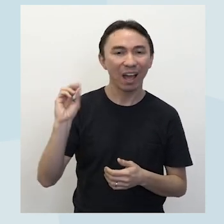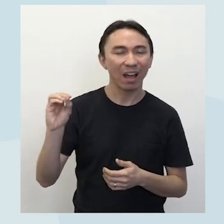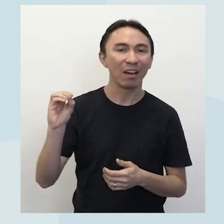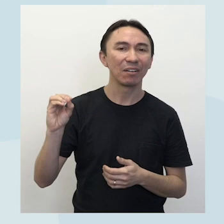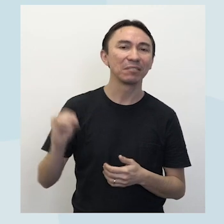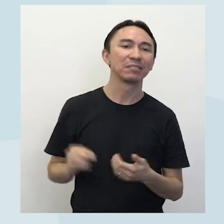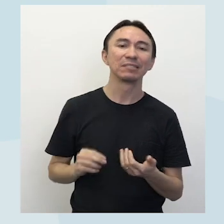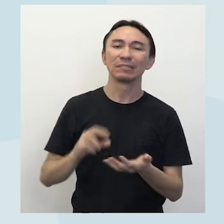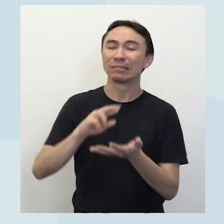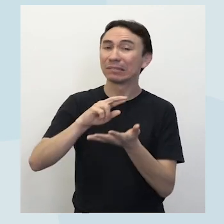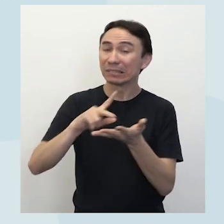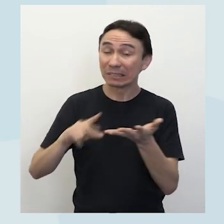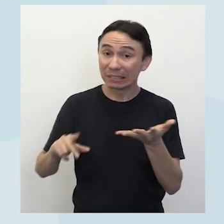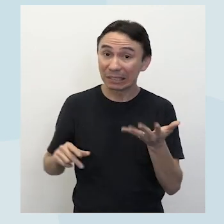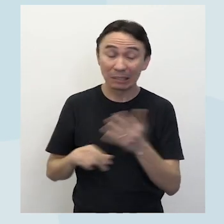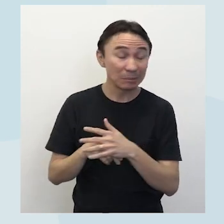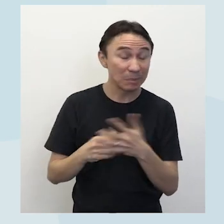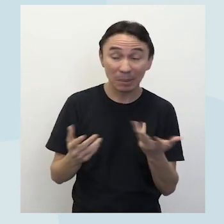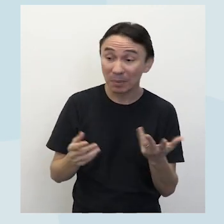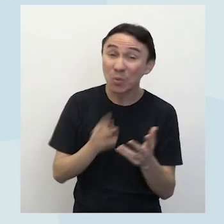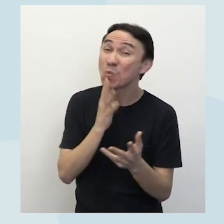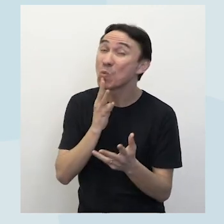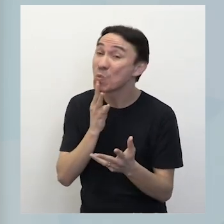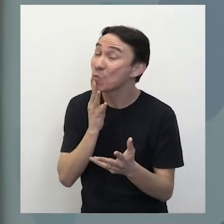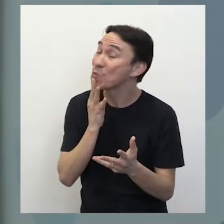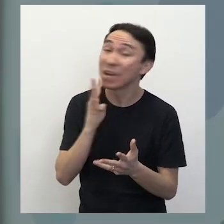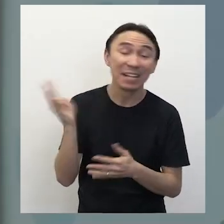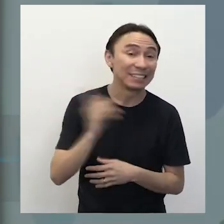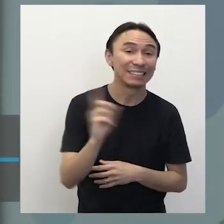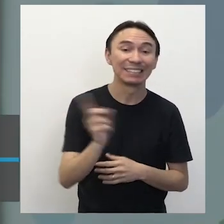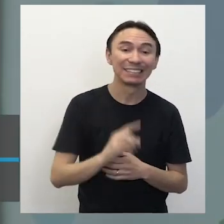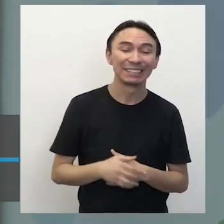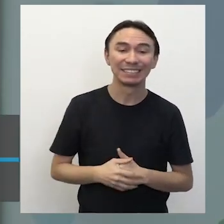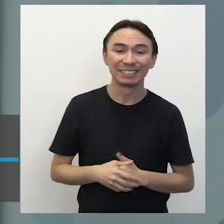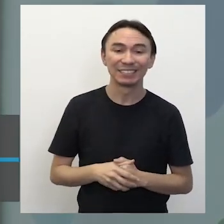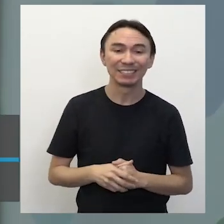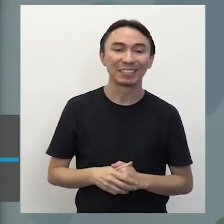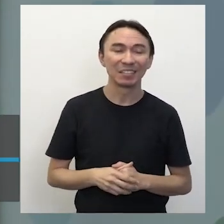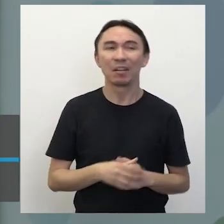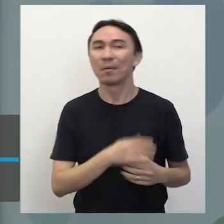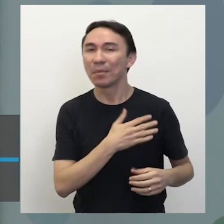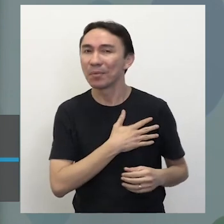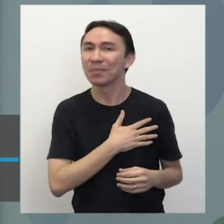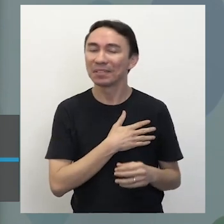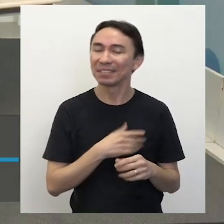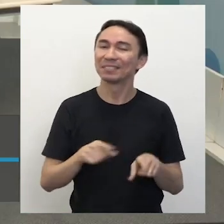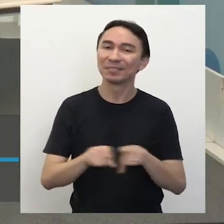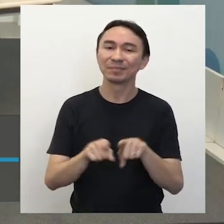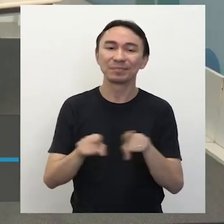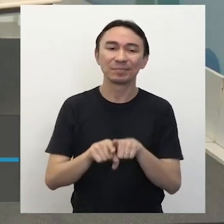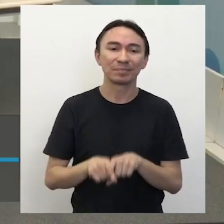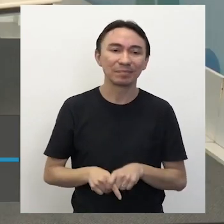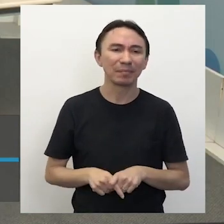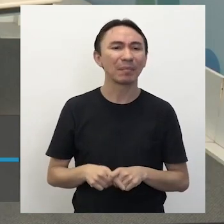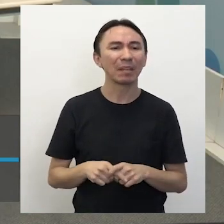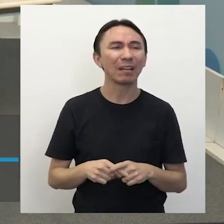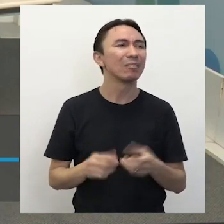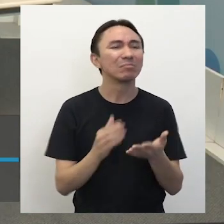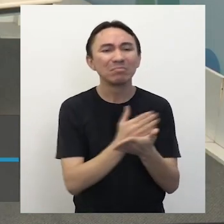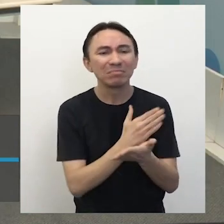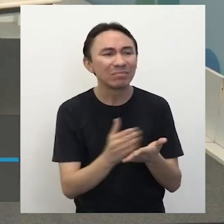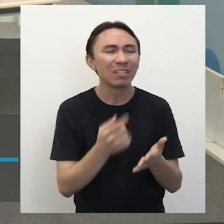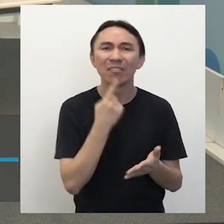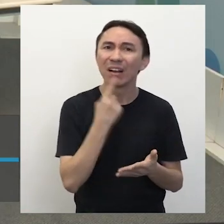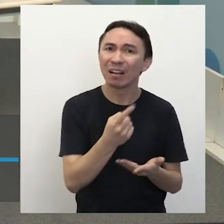medo de estar sendo trollado por eles, que eu não conheço. Não, pior que mas não tudo tá, bem, não. tá bem legal isso aí, bem gostei. Olha, tem vários aqui falando, mas eu não sei